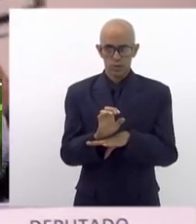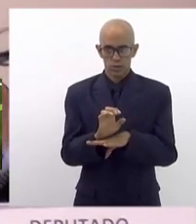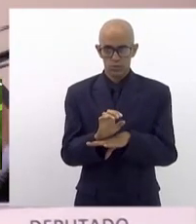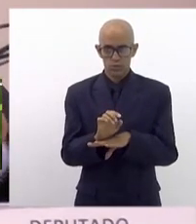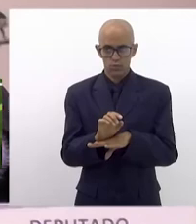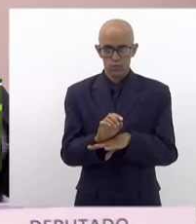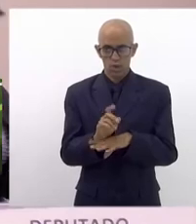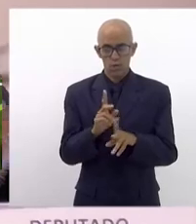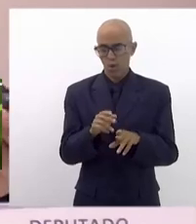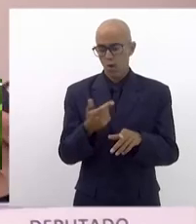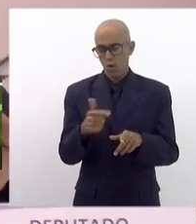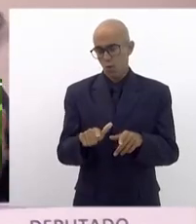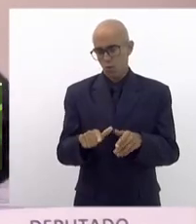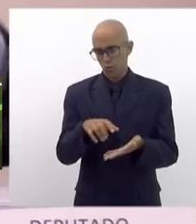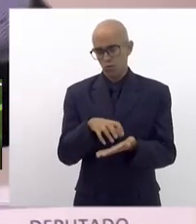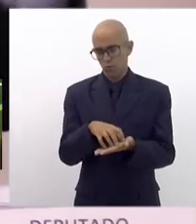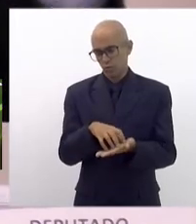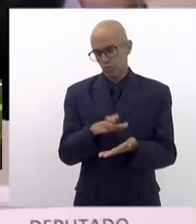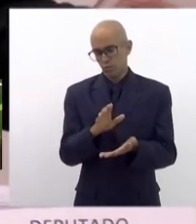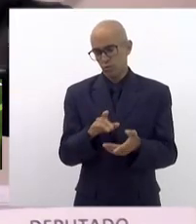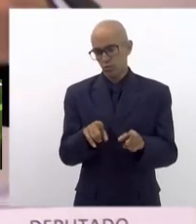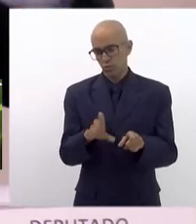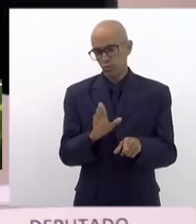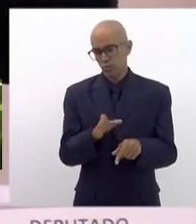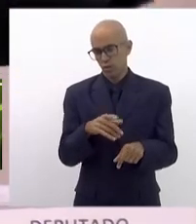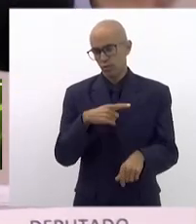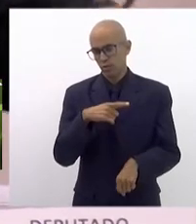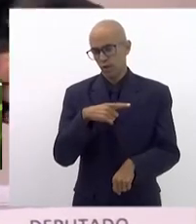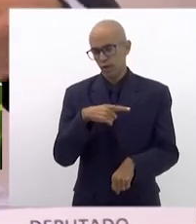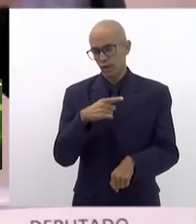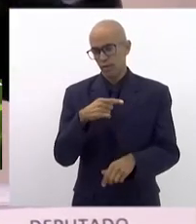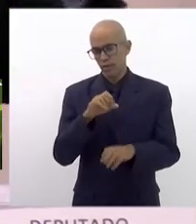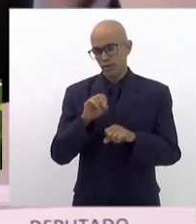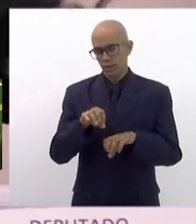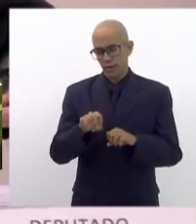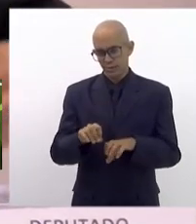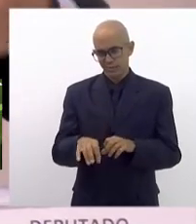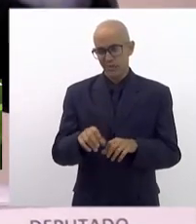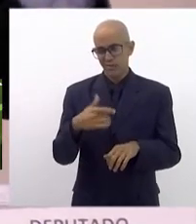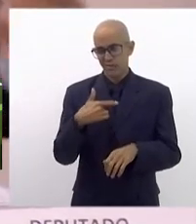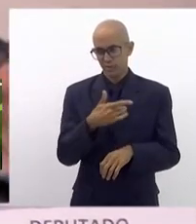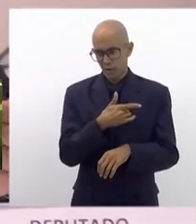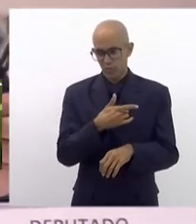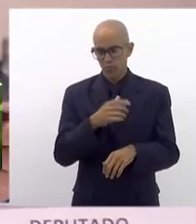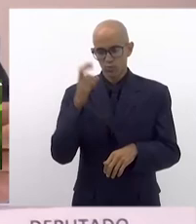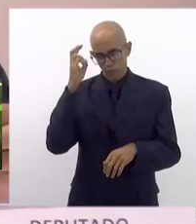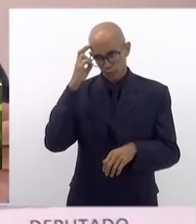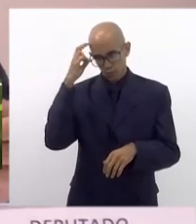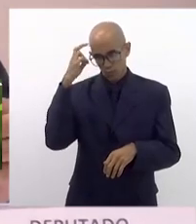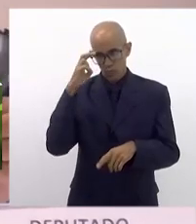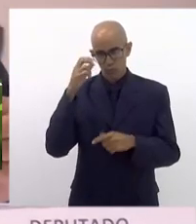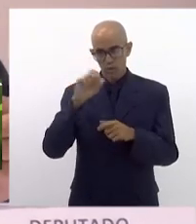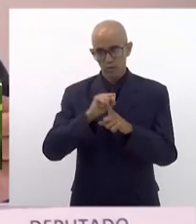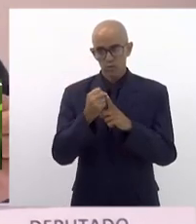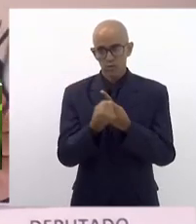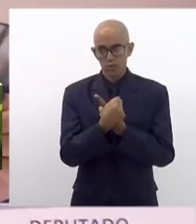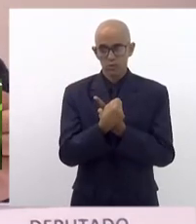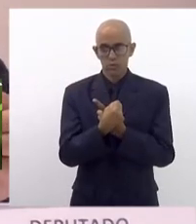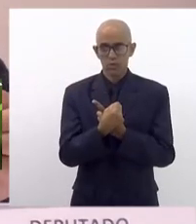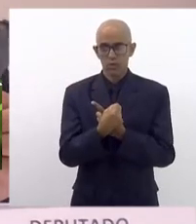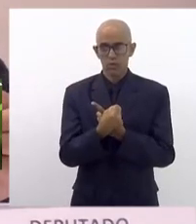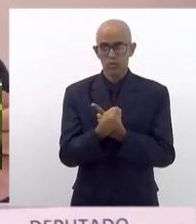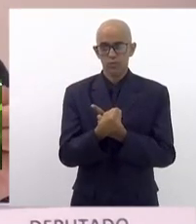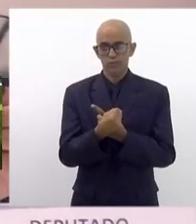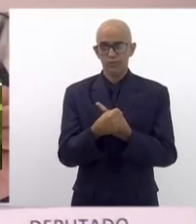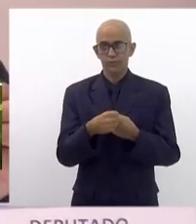em outras áreas, já está consolidado, como na área, por exemplo, de educação, de saúde, de cultura, de assistência social. Então, prevê